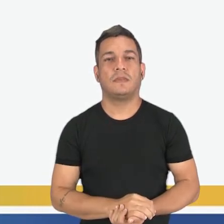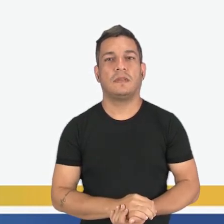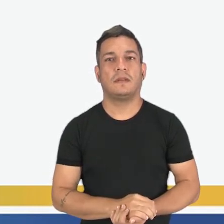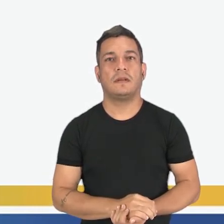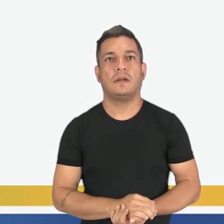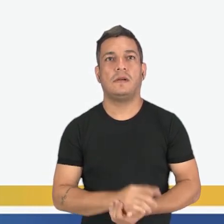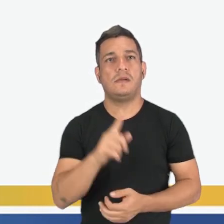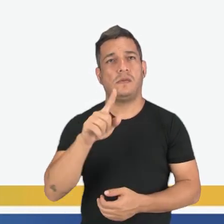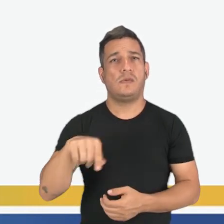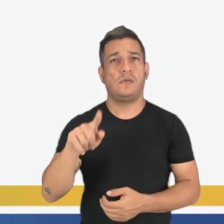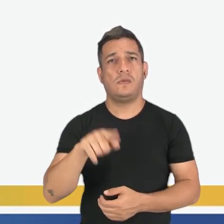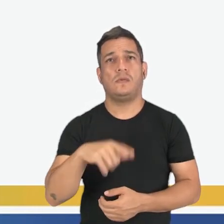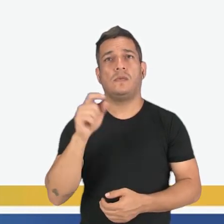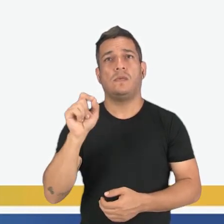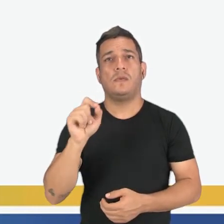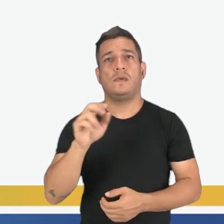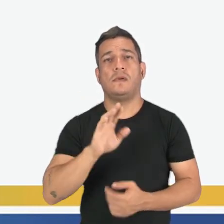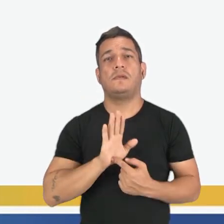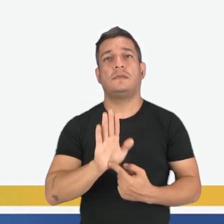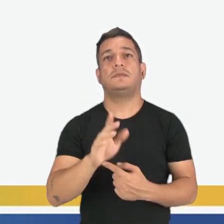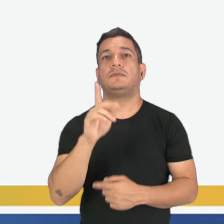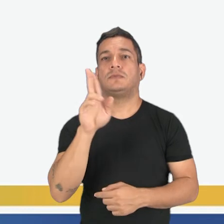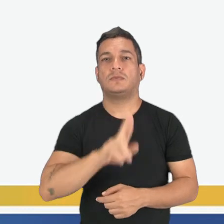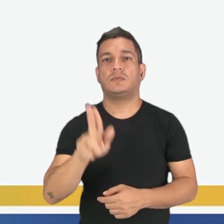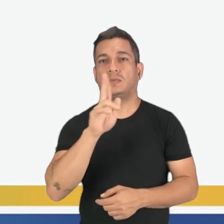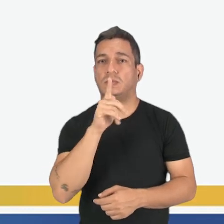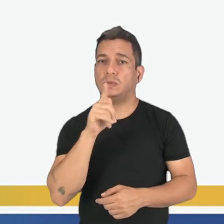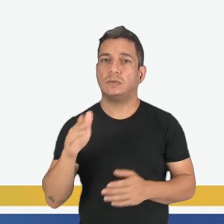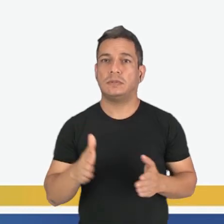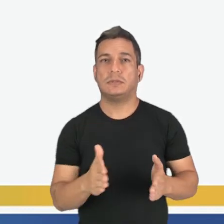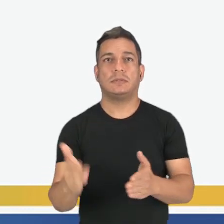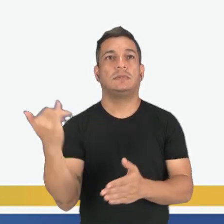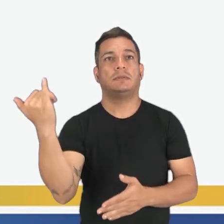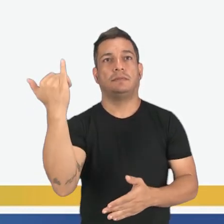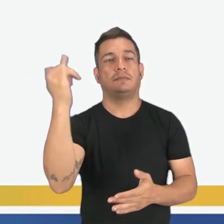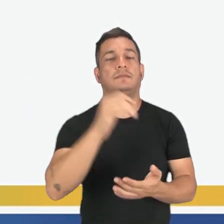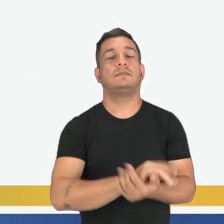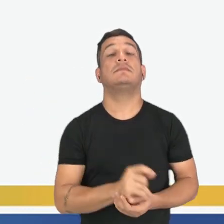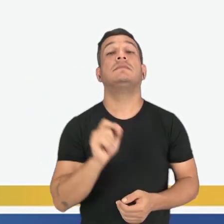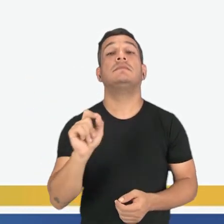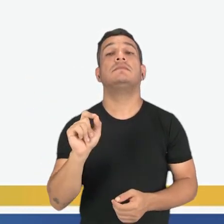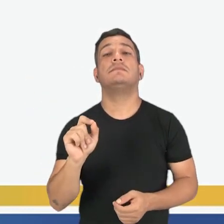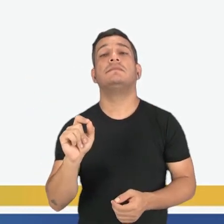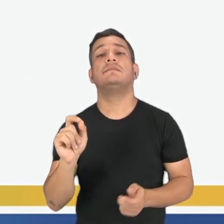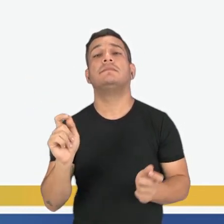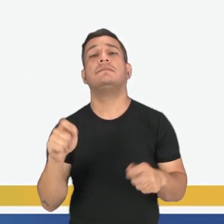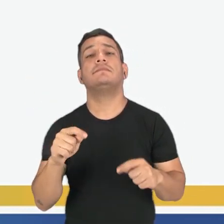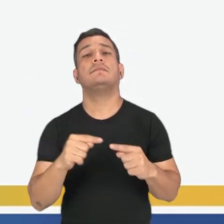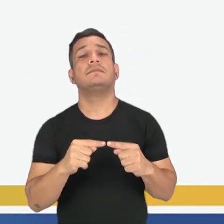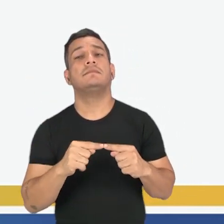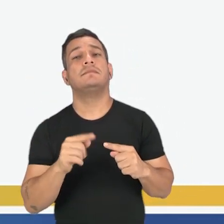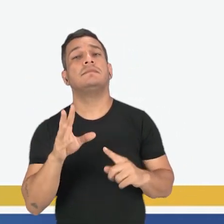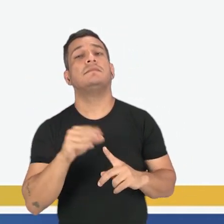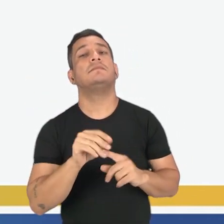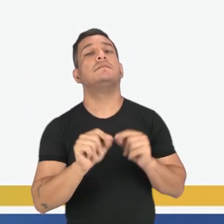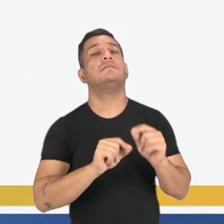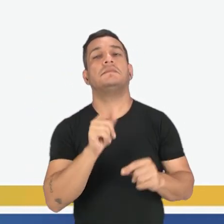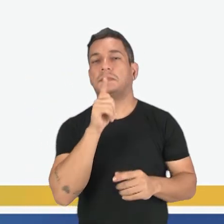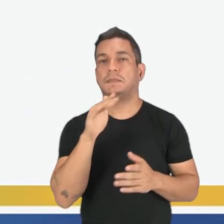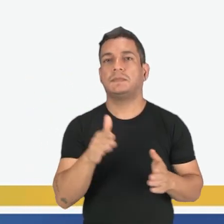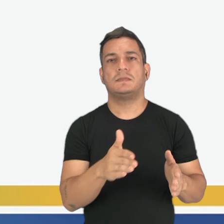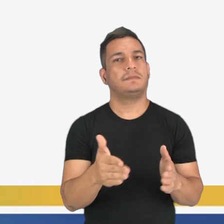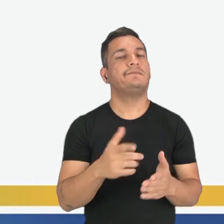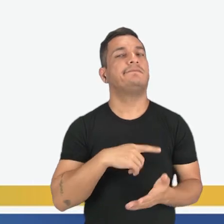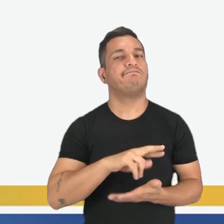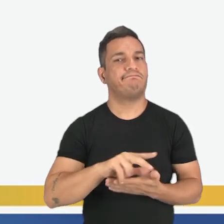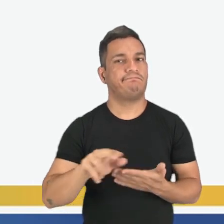7. Marque as alternativas que indicam as utilidades dos rios. Então, os rios, eles têm suas utilidades e são